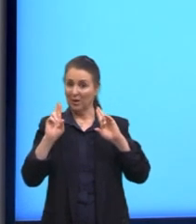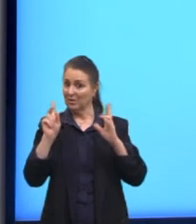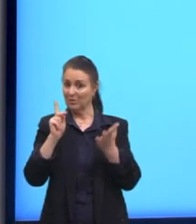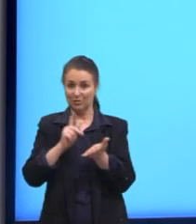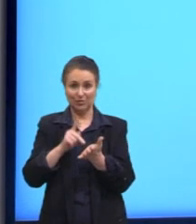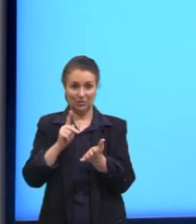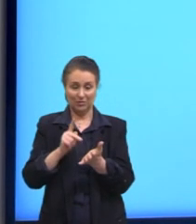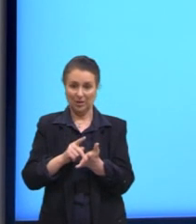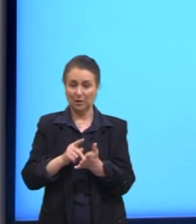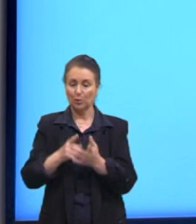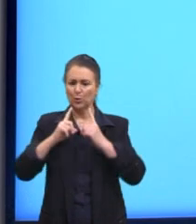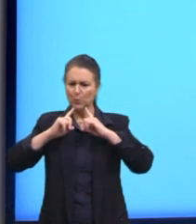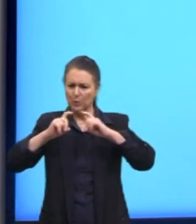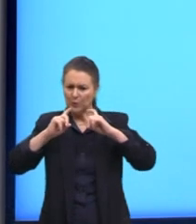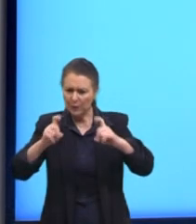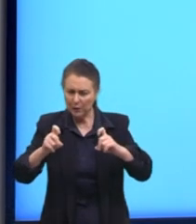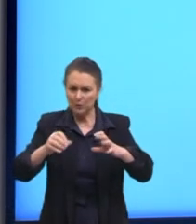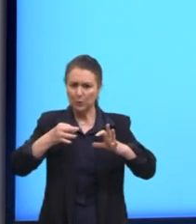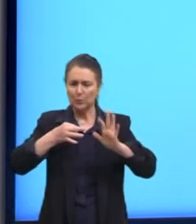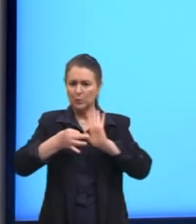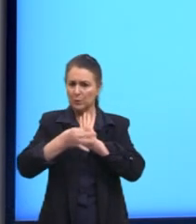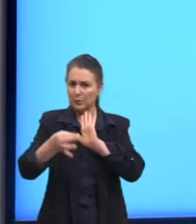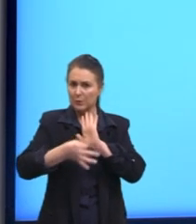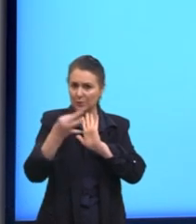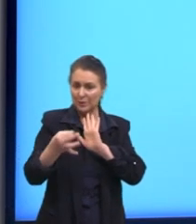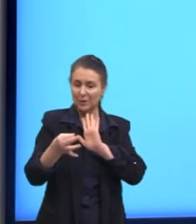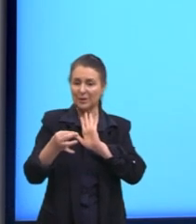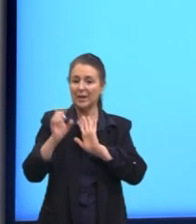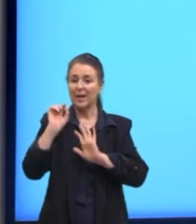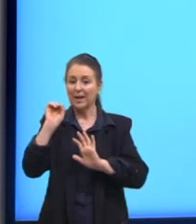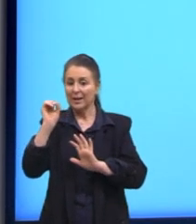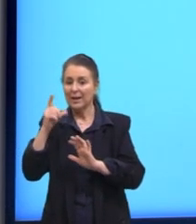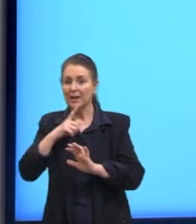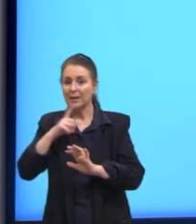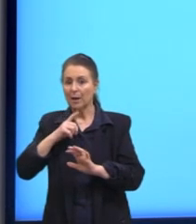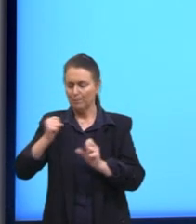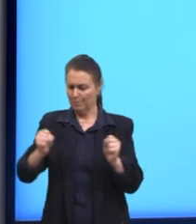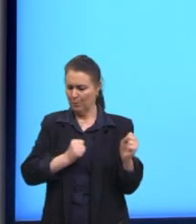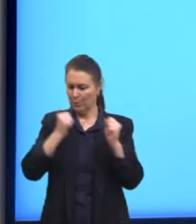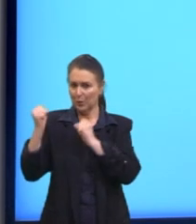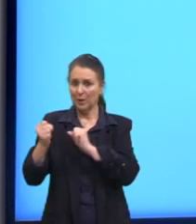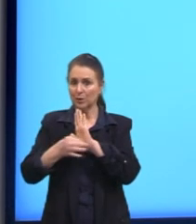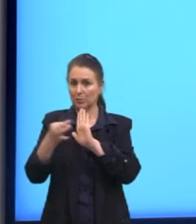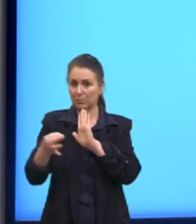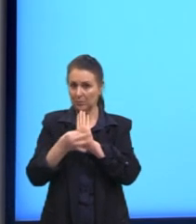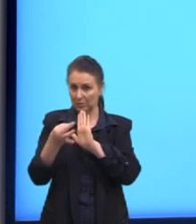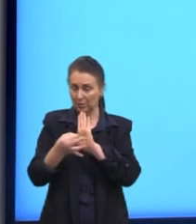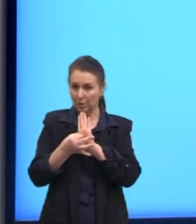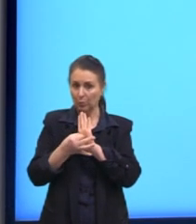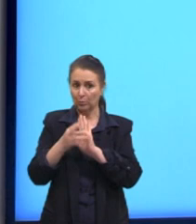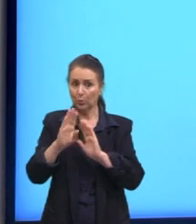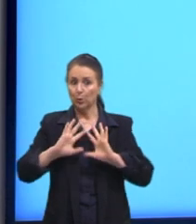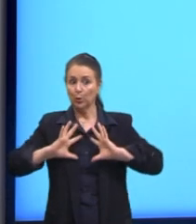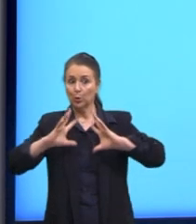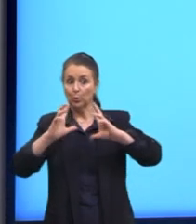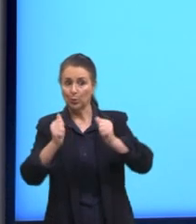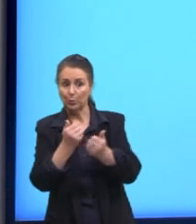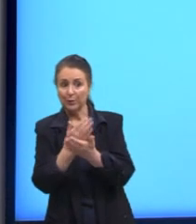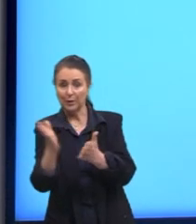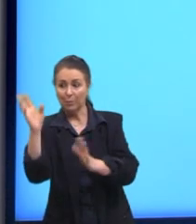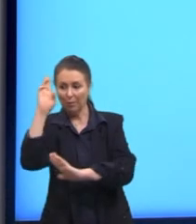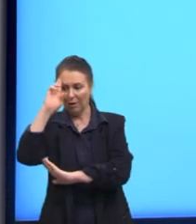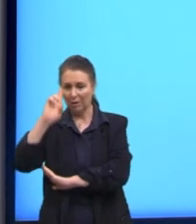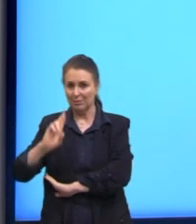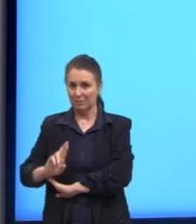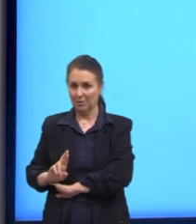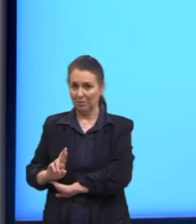os críticos, comentaristas, os chamados formadores de opinião, todos corremos o risco de perder nossa razão de